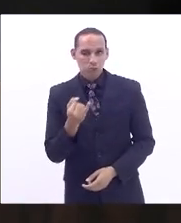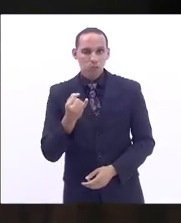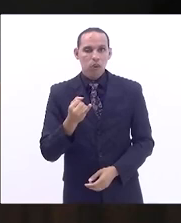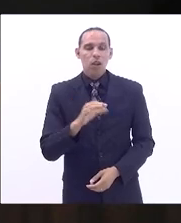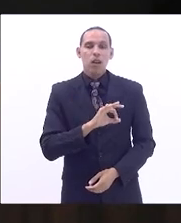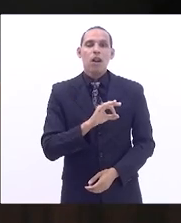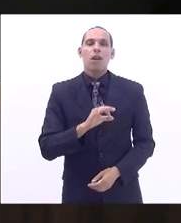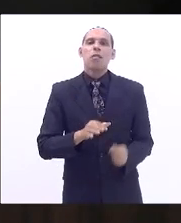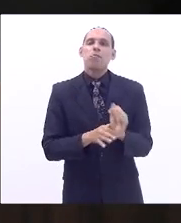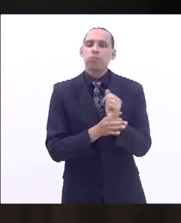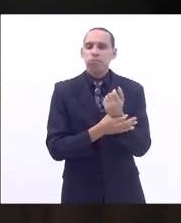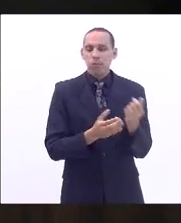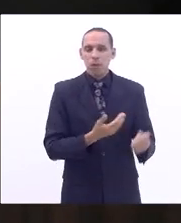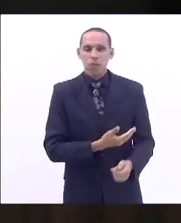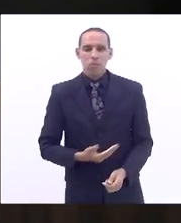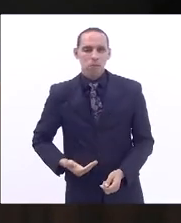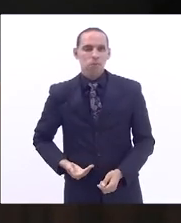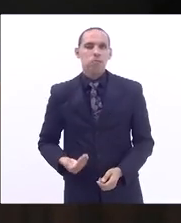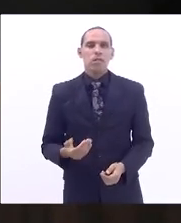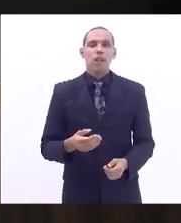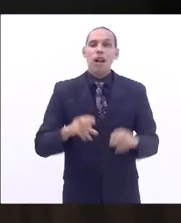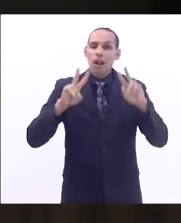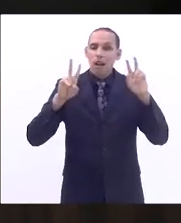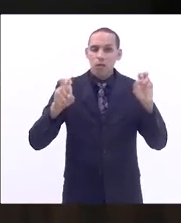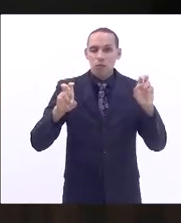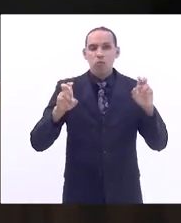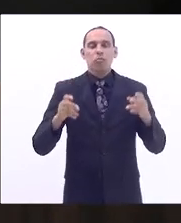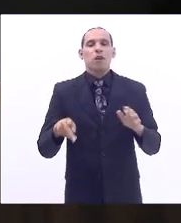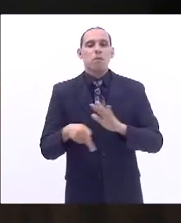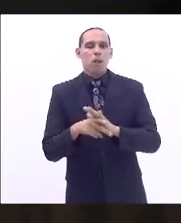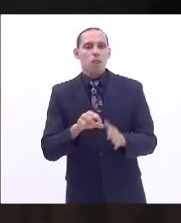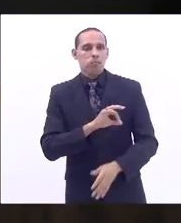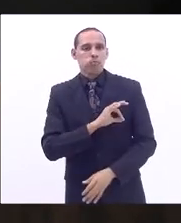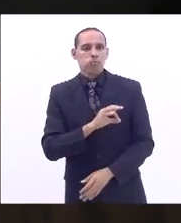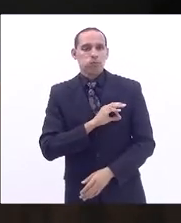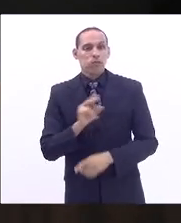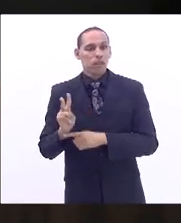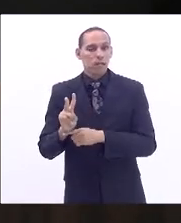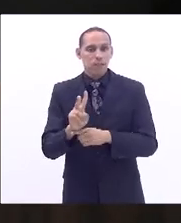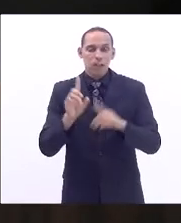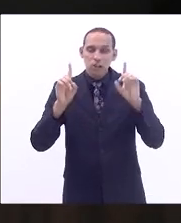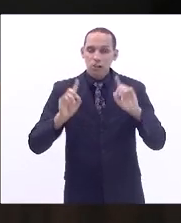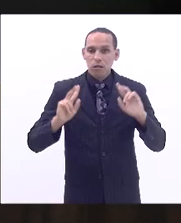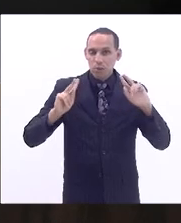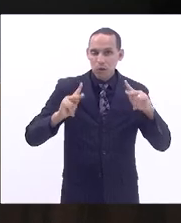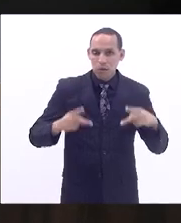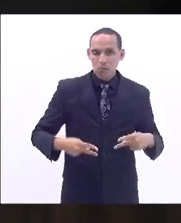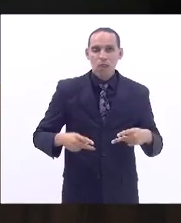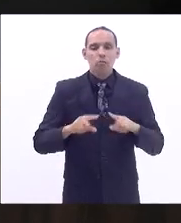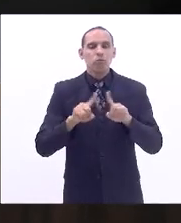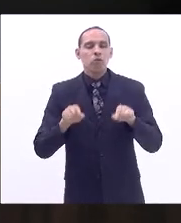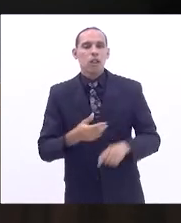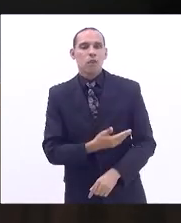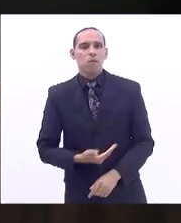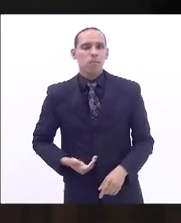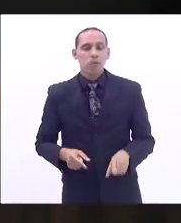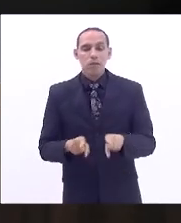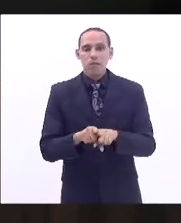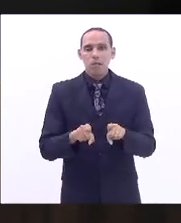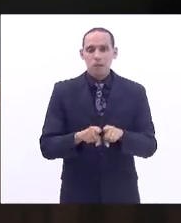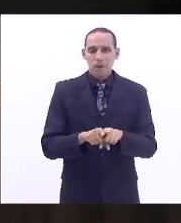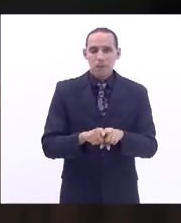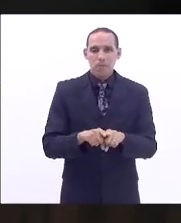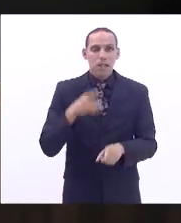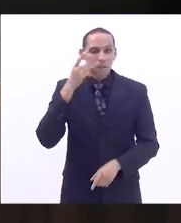Pública ação de polícia de servidores públicos de defesa dos direitos humanos e orçamento para emitir parecer pela comissão de condição de visitado